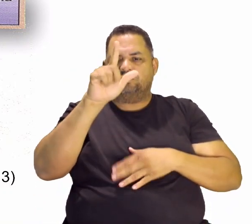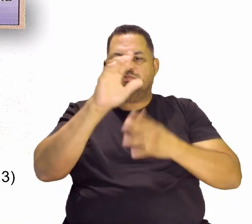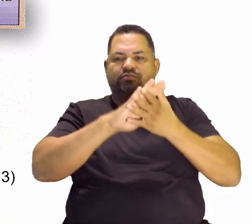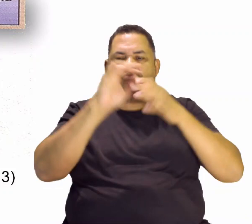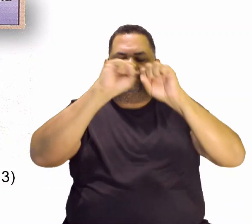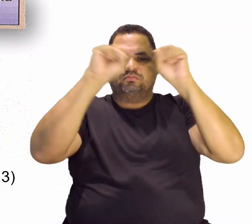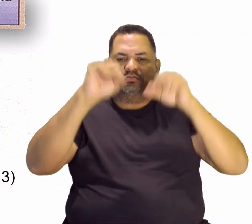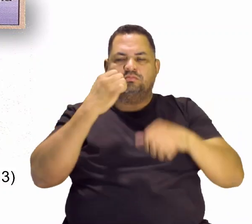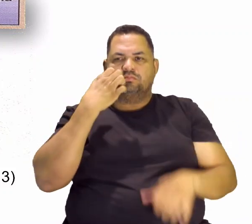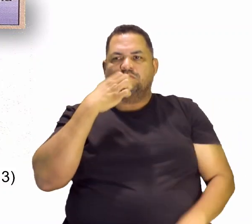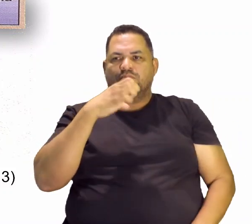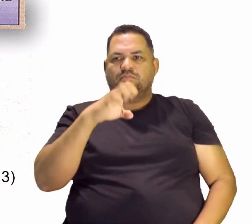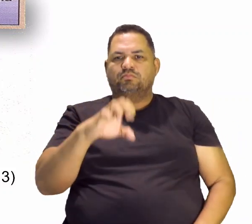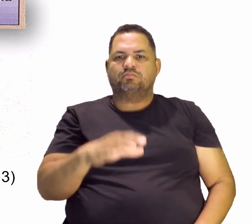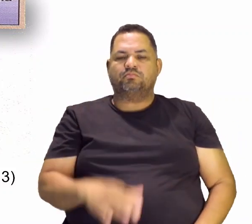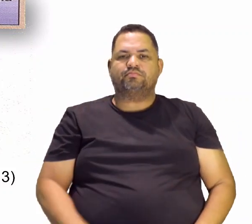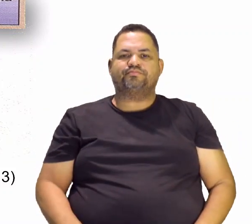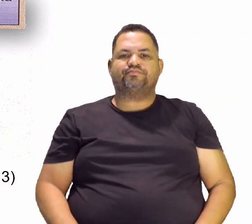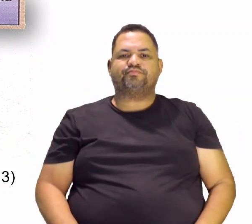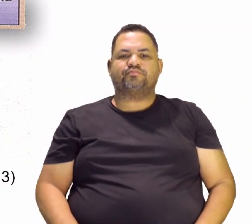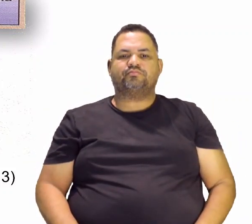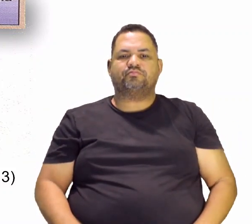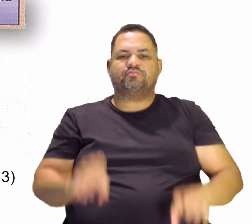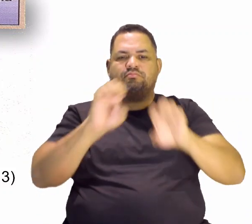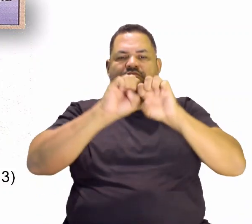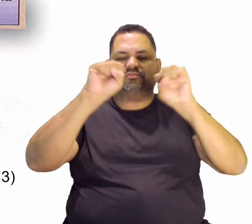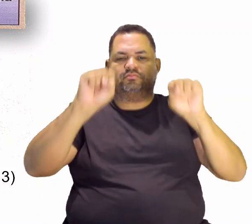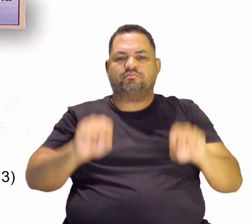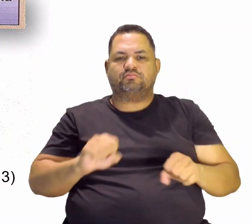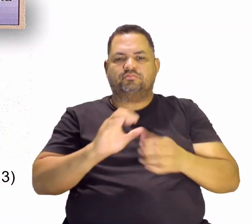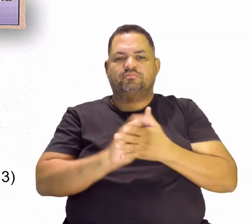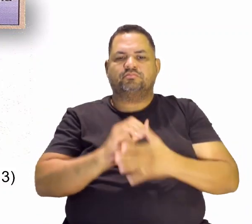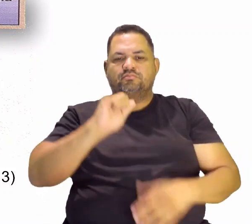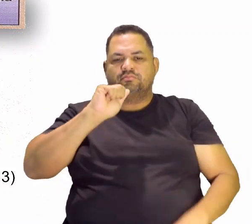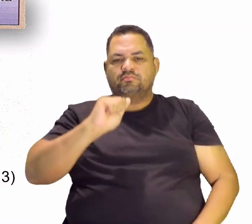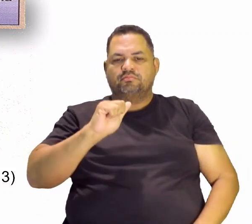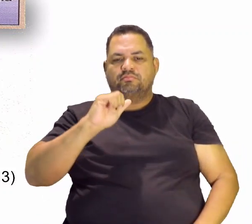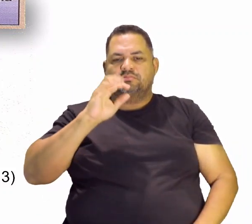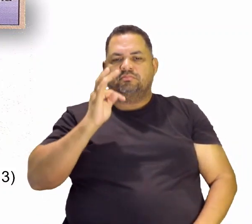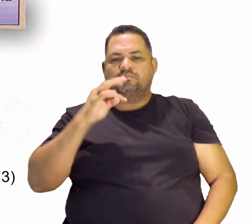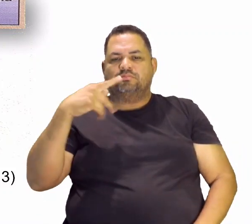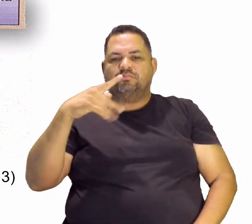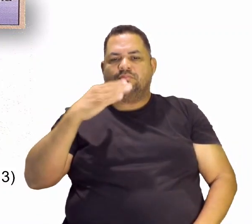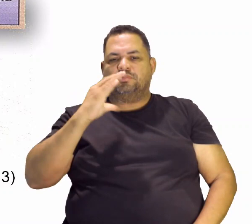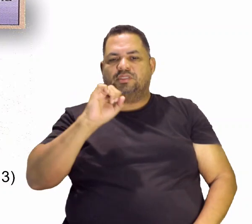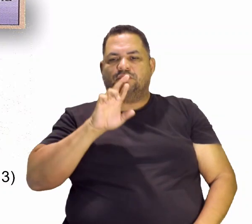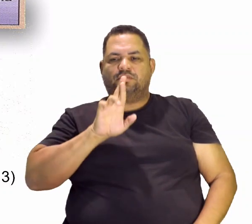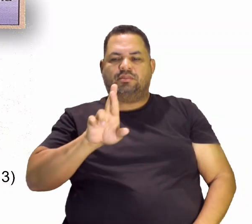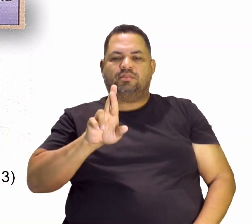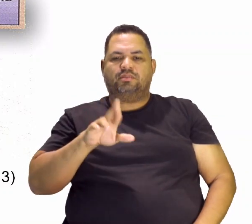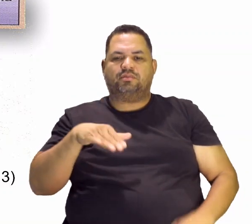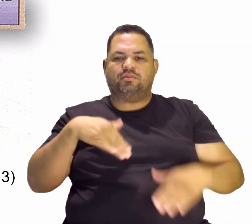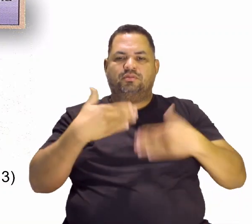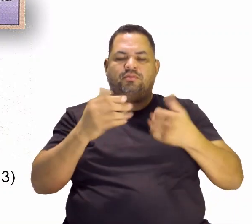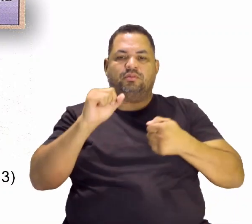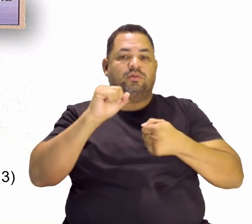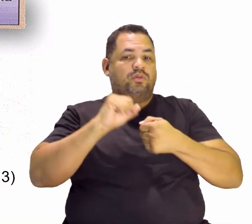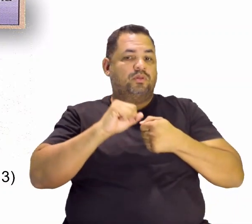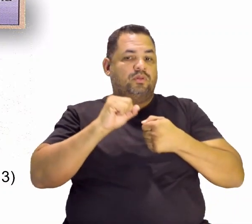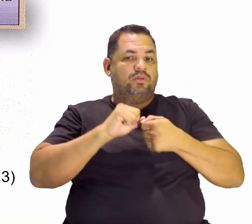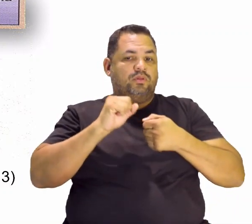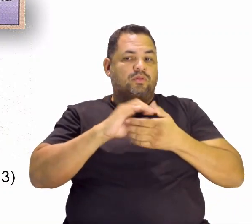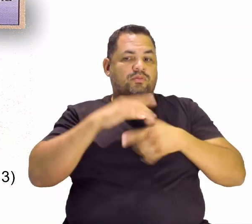de energia, que seria esse sistema ATP-PCR, ok? E aí, quando eu for realizar atividades